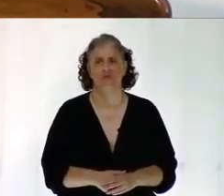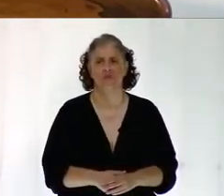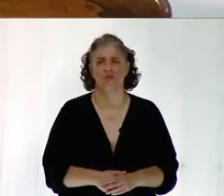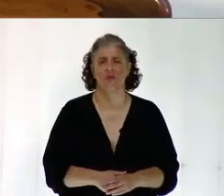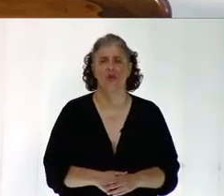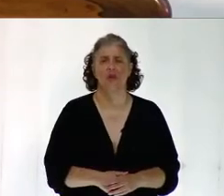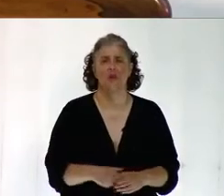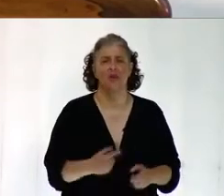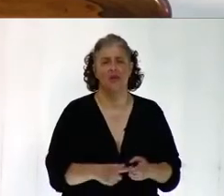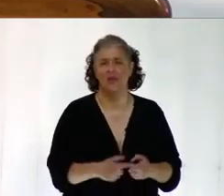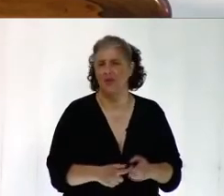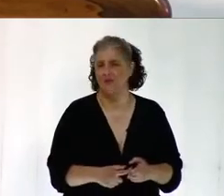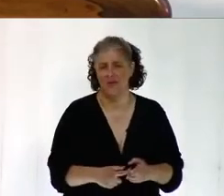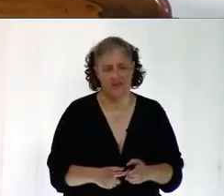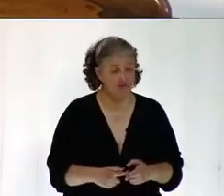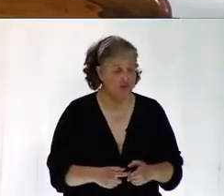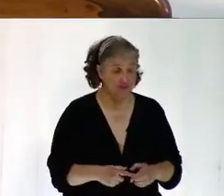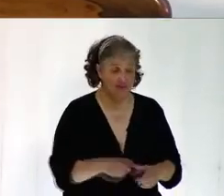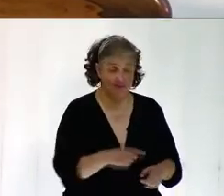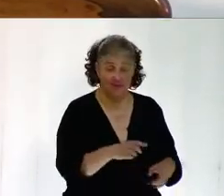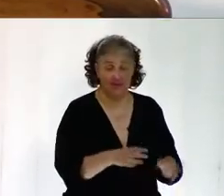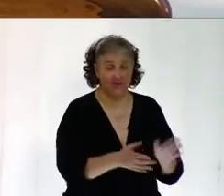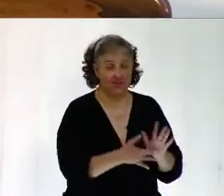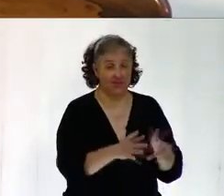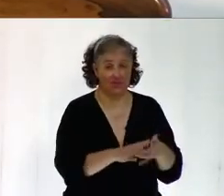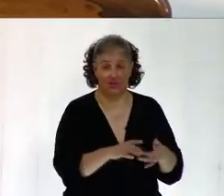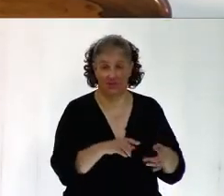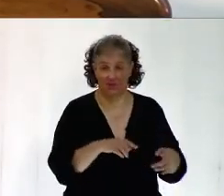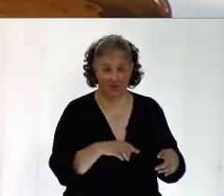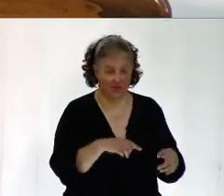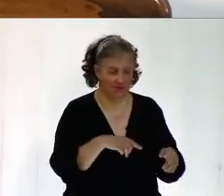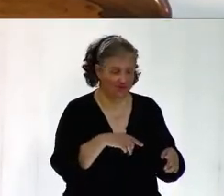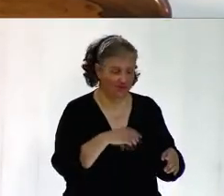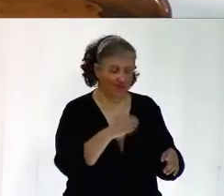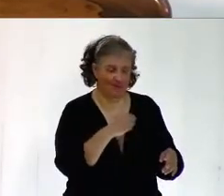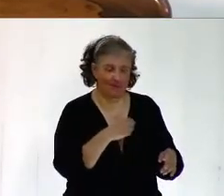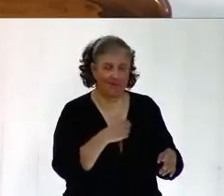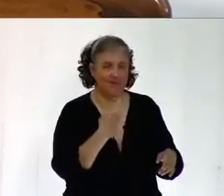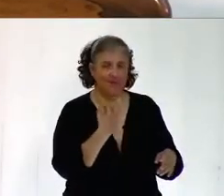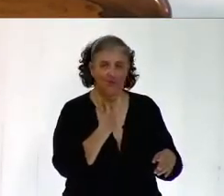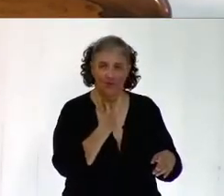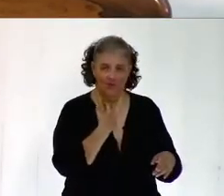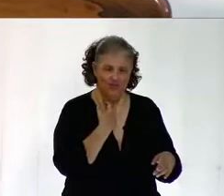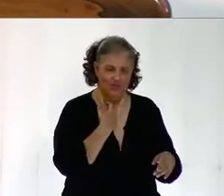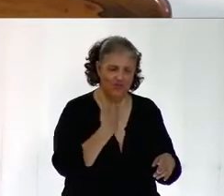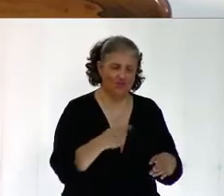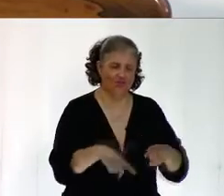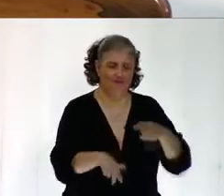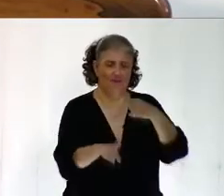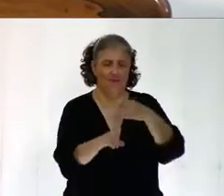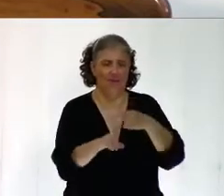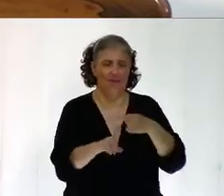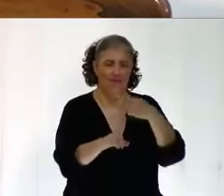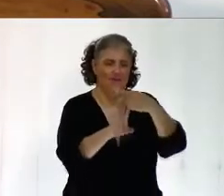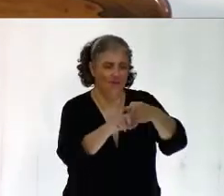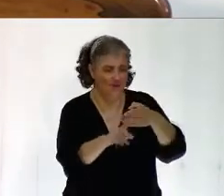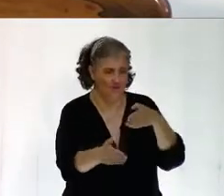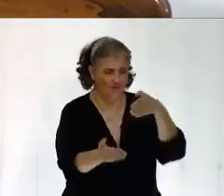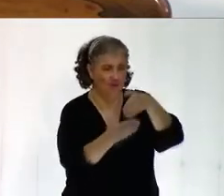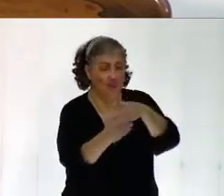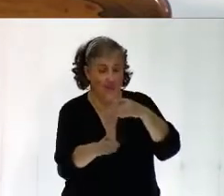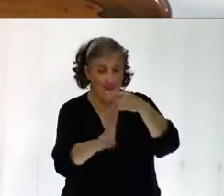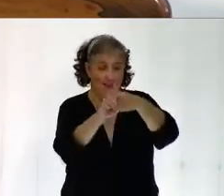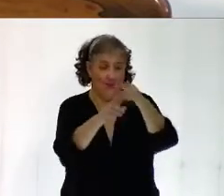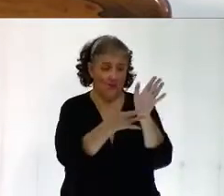jesus para que ele não chegasse a cruz a e então ele propõe